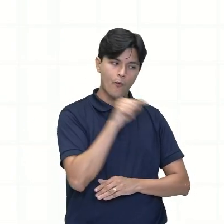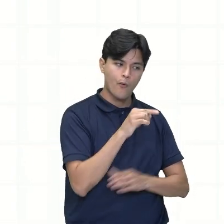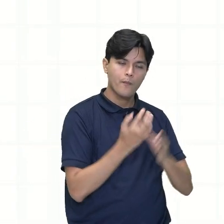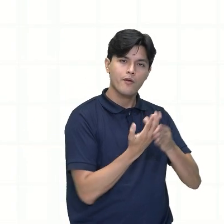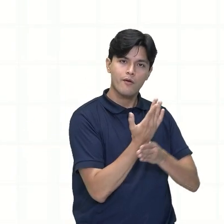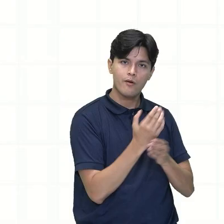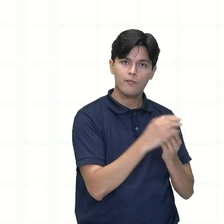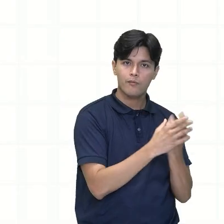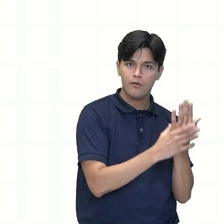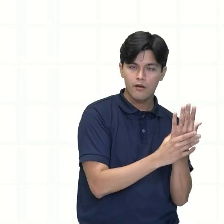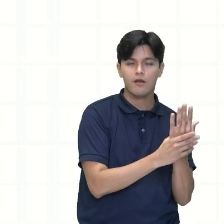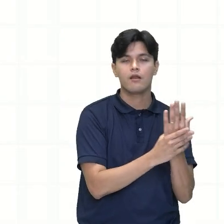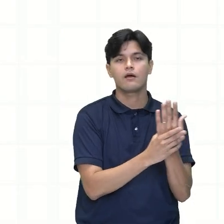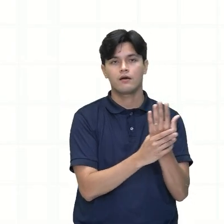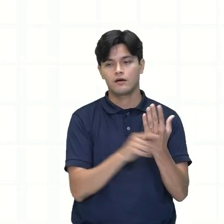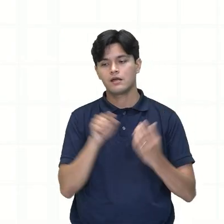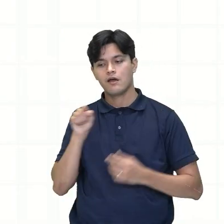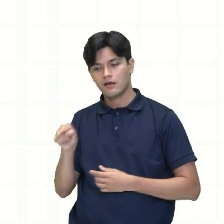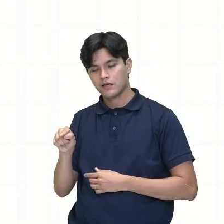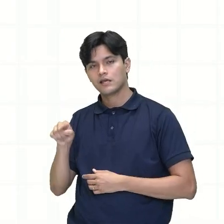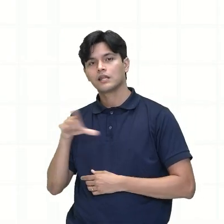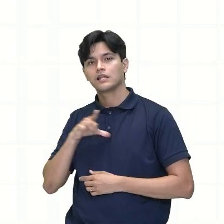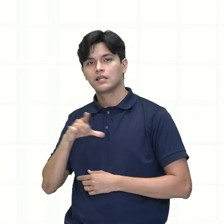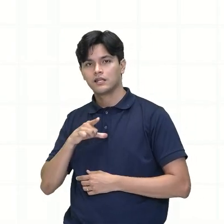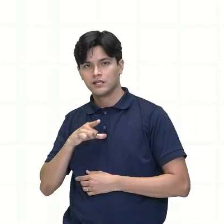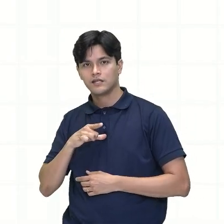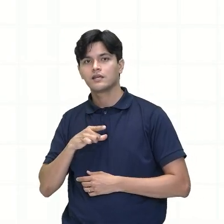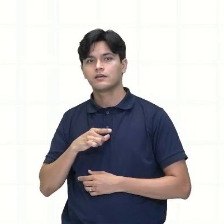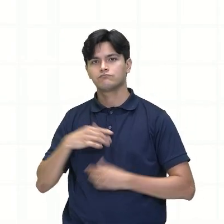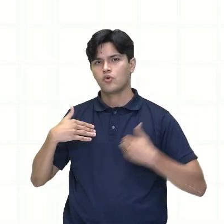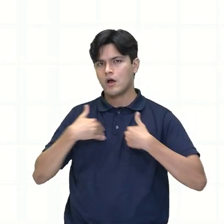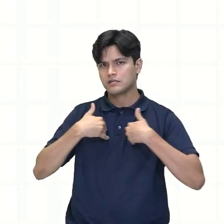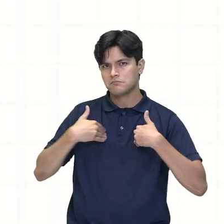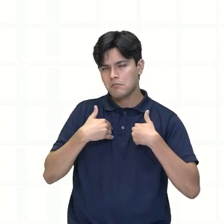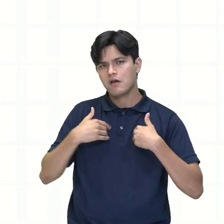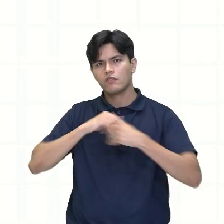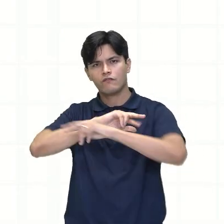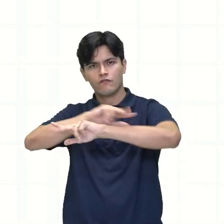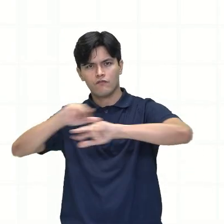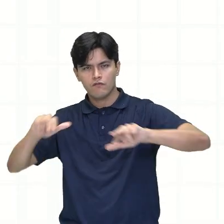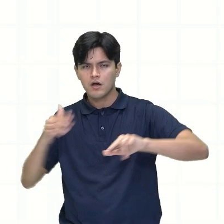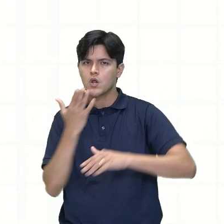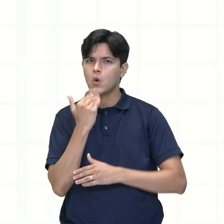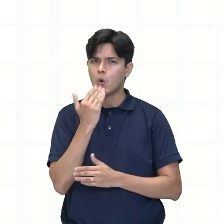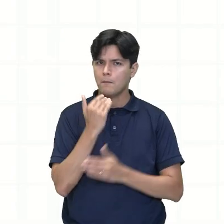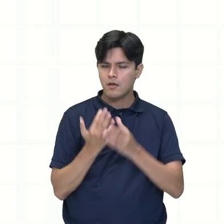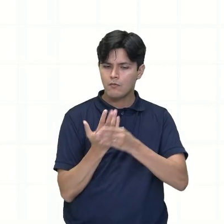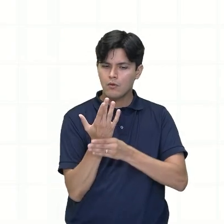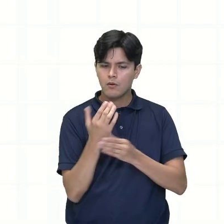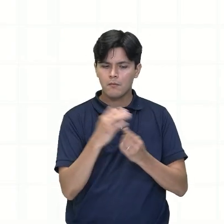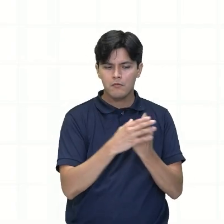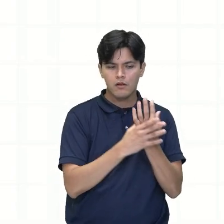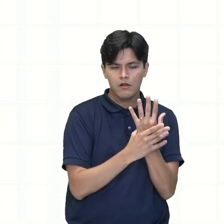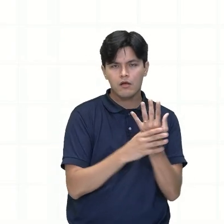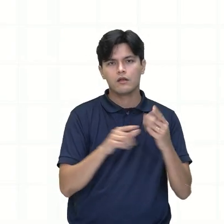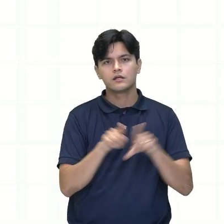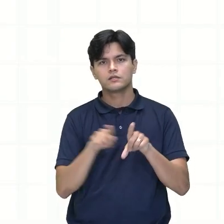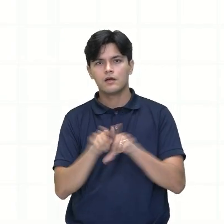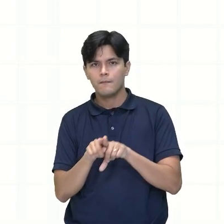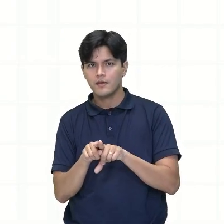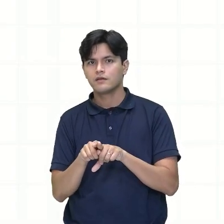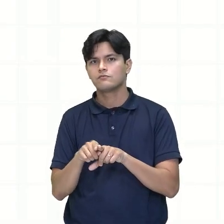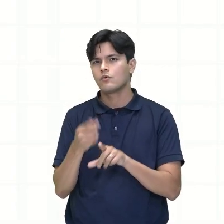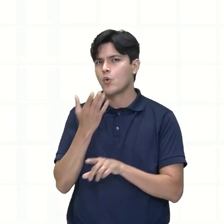temos os carnívoros, os herbívoros, os onívoros, certo? Então, se eu tiro aqui a base, que são